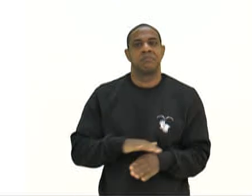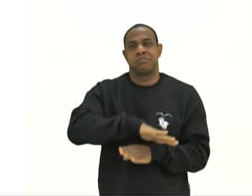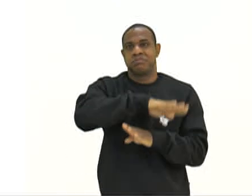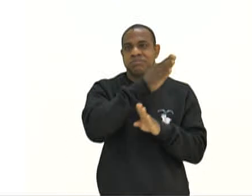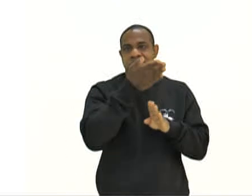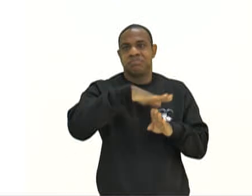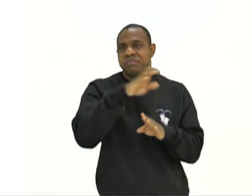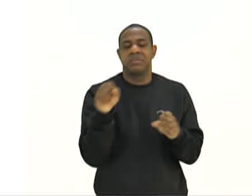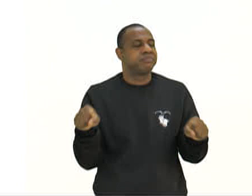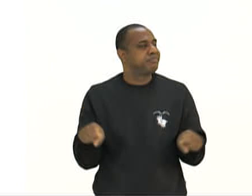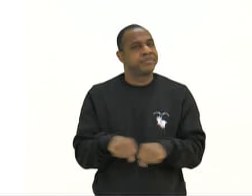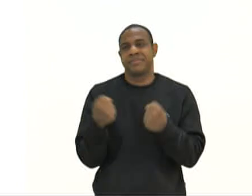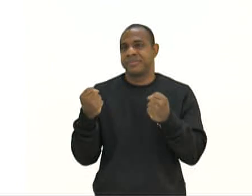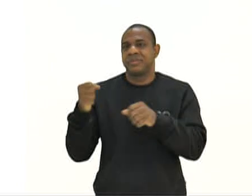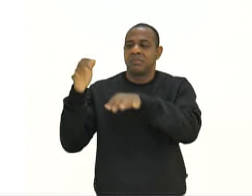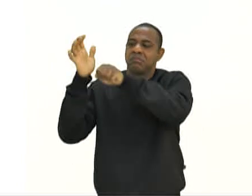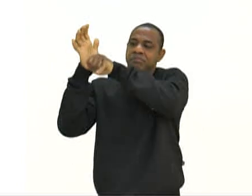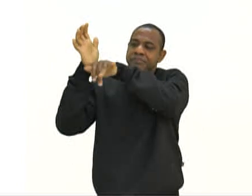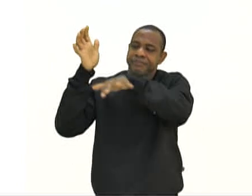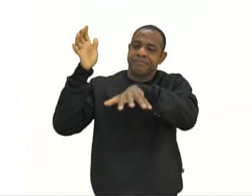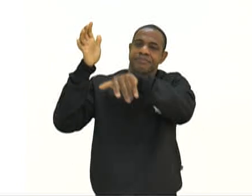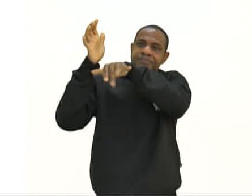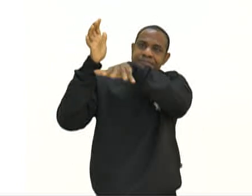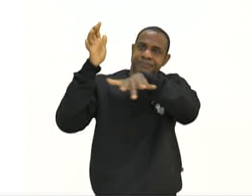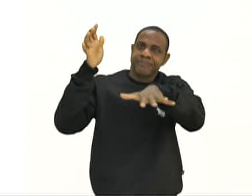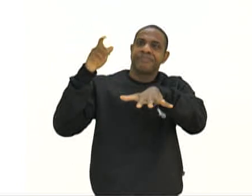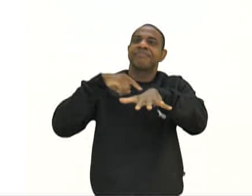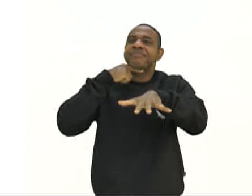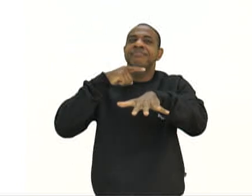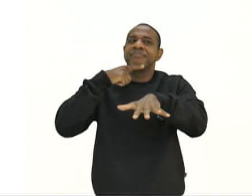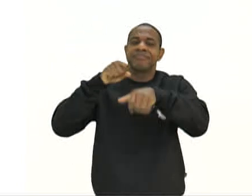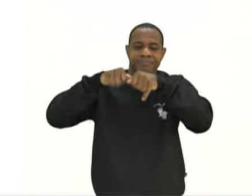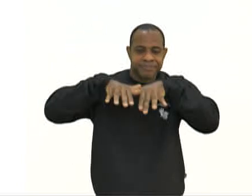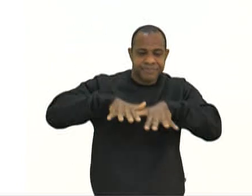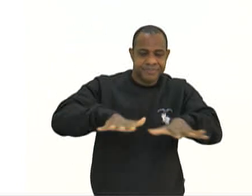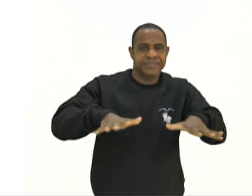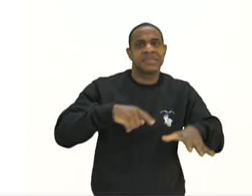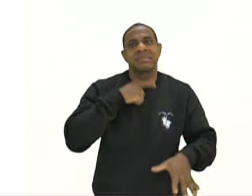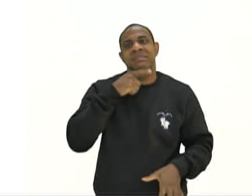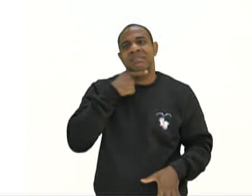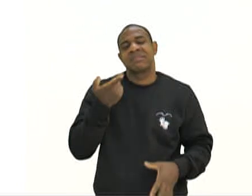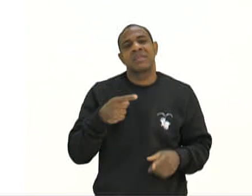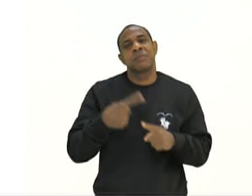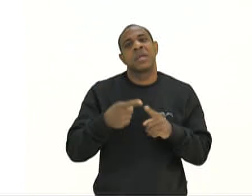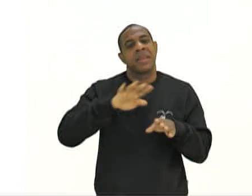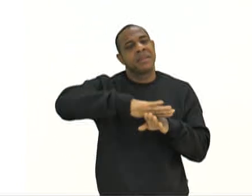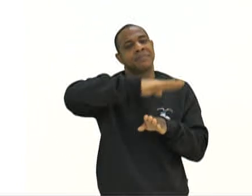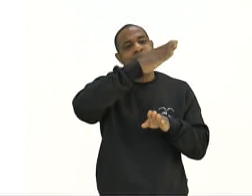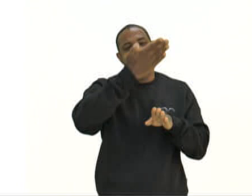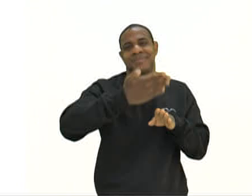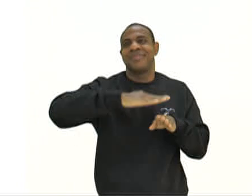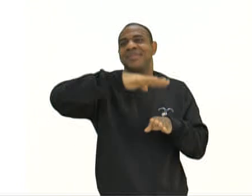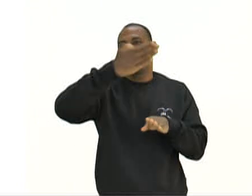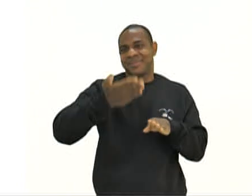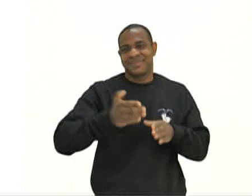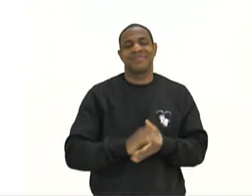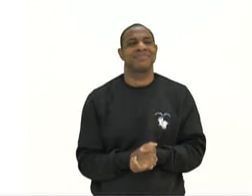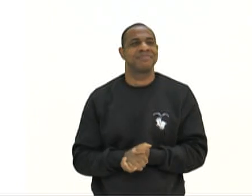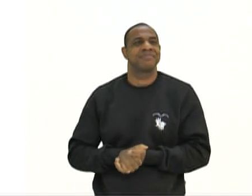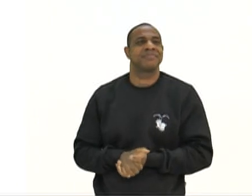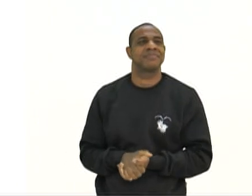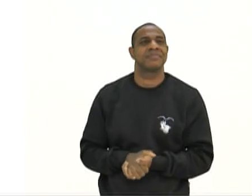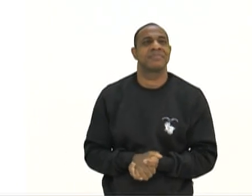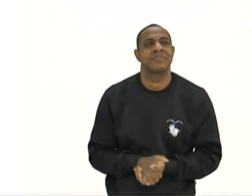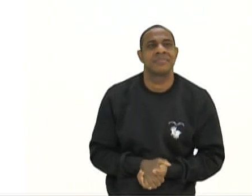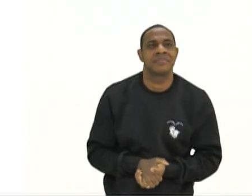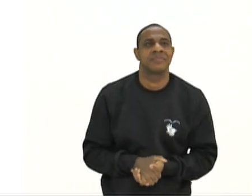dos sinais pela grande quantidade de rochas ali presentes. Isso é característico da nossa região, ok? Vamos avançar então na nossa